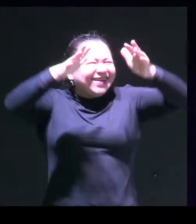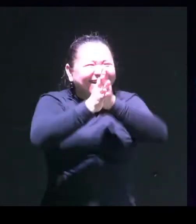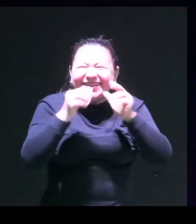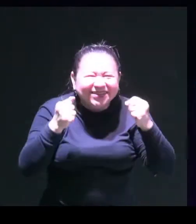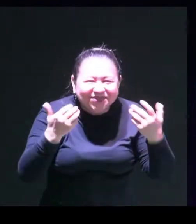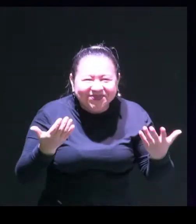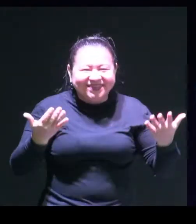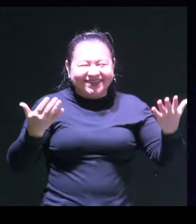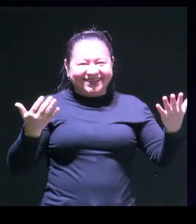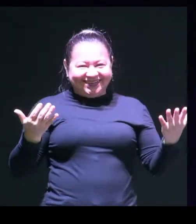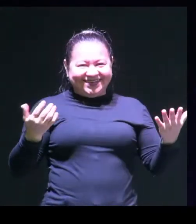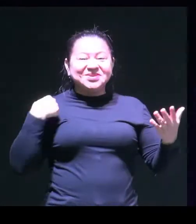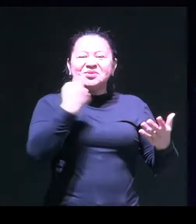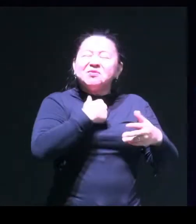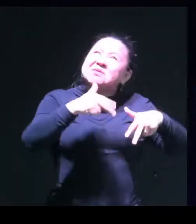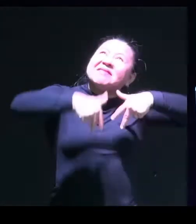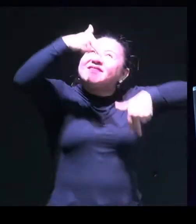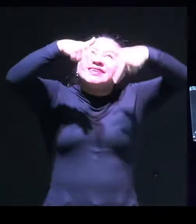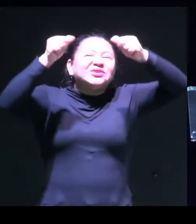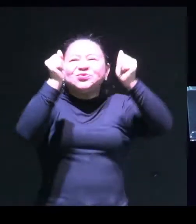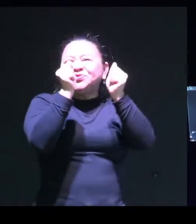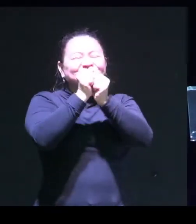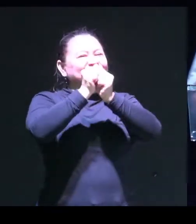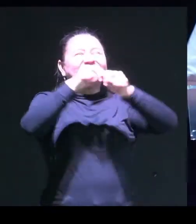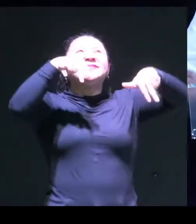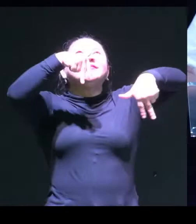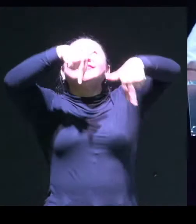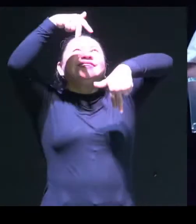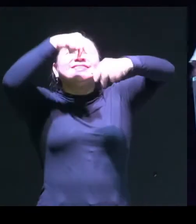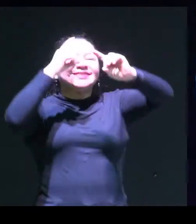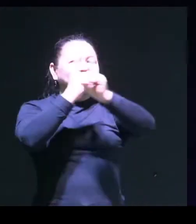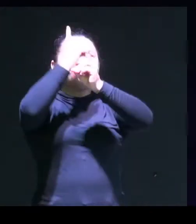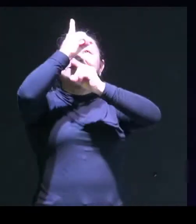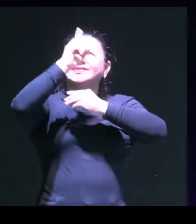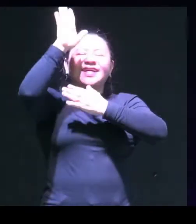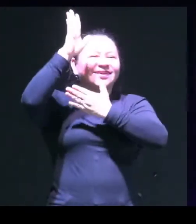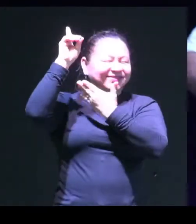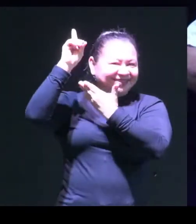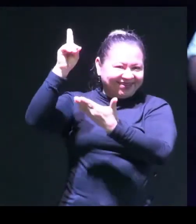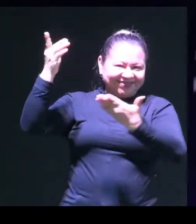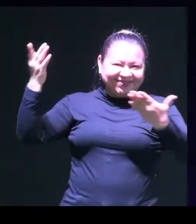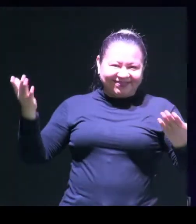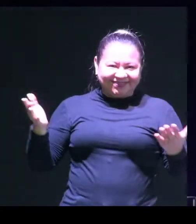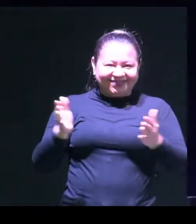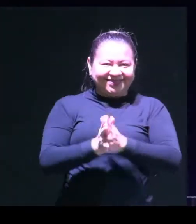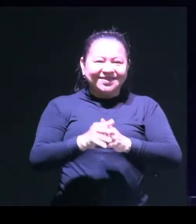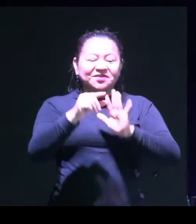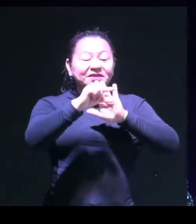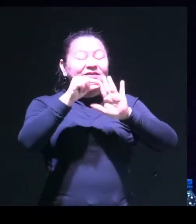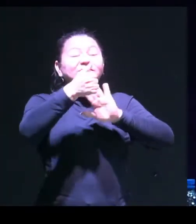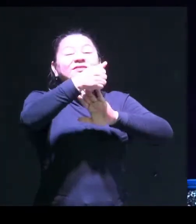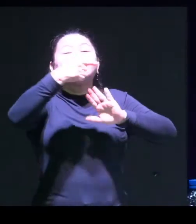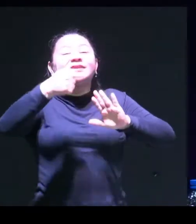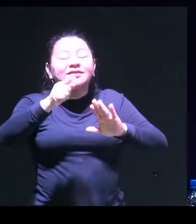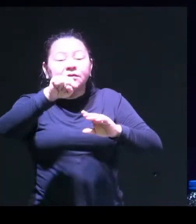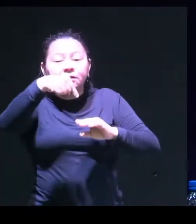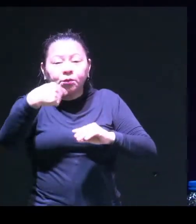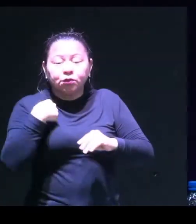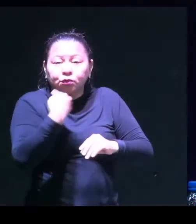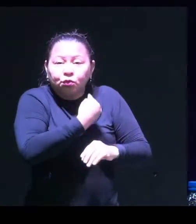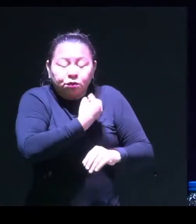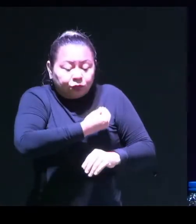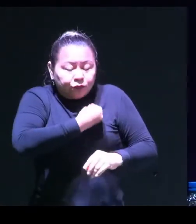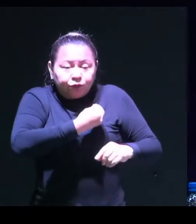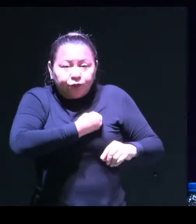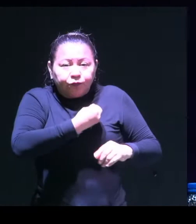Aleluia! Vamos subir juntos para o encontro do Senhor nos ares. Versículo 17, vou repetir. Depois nós,